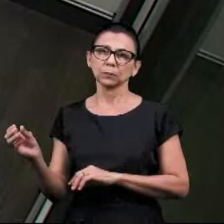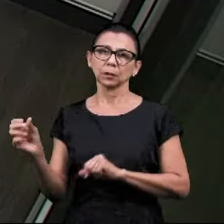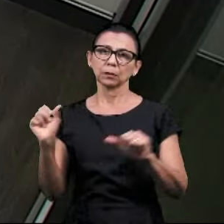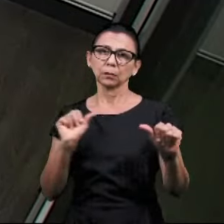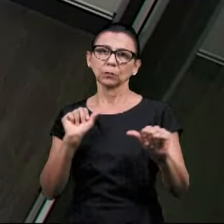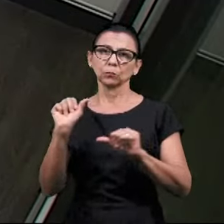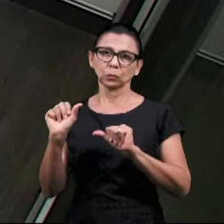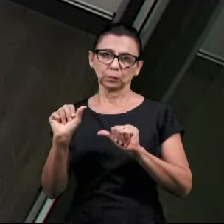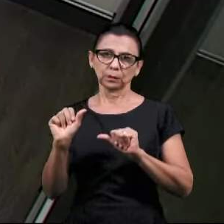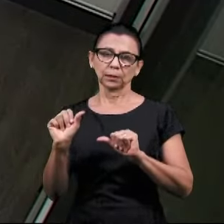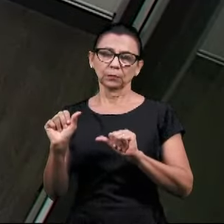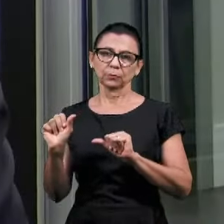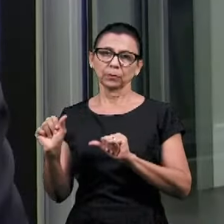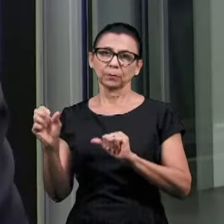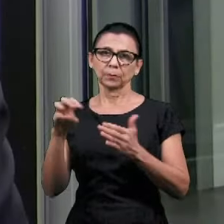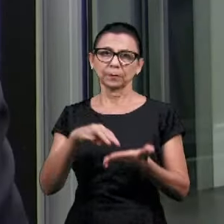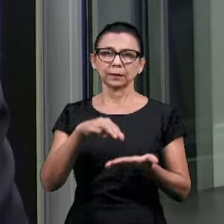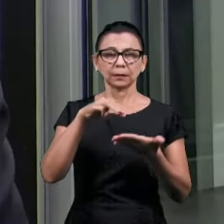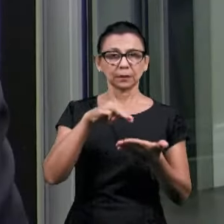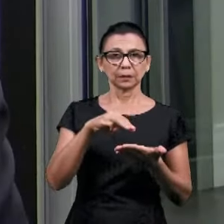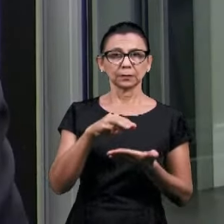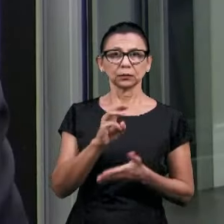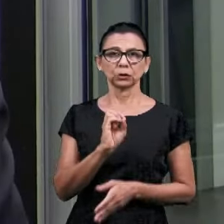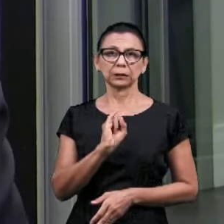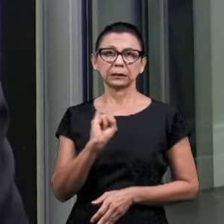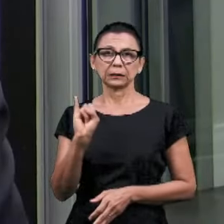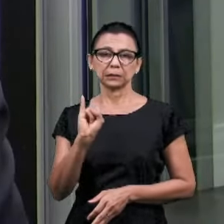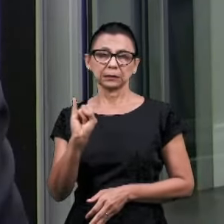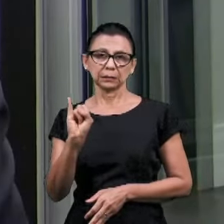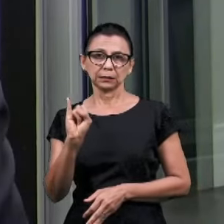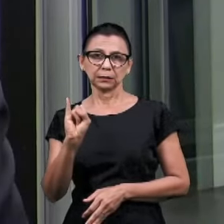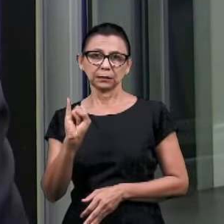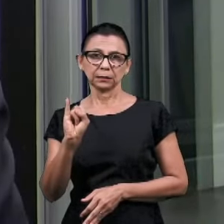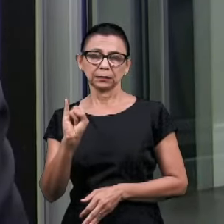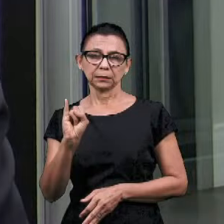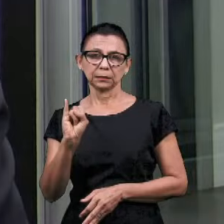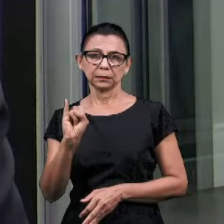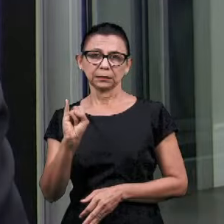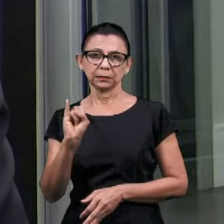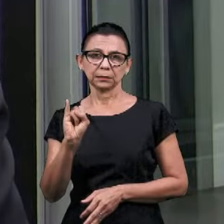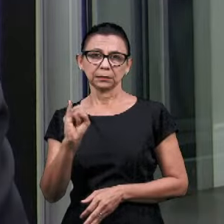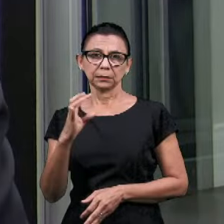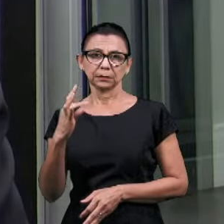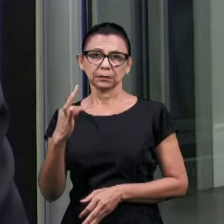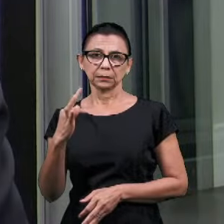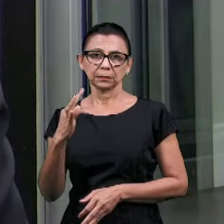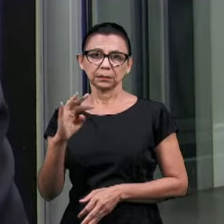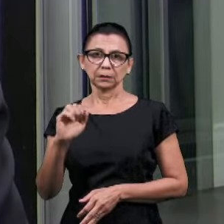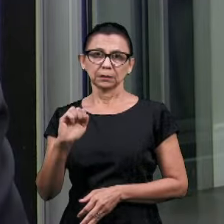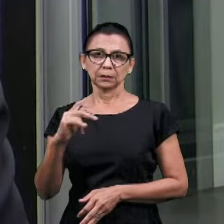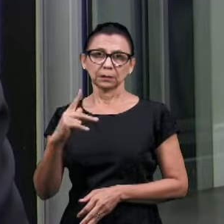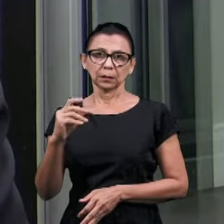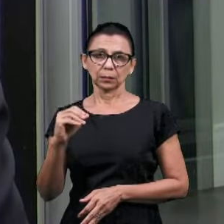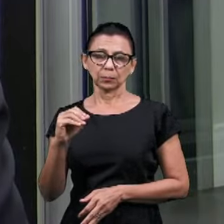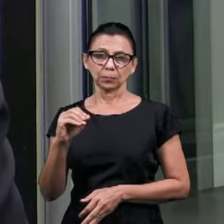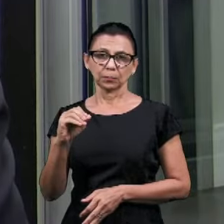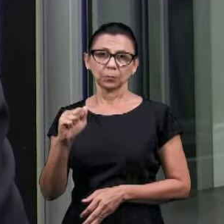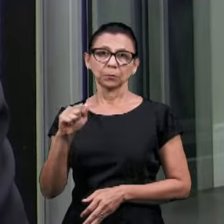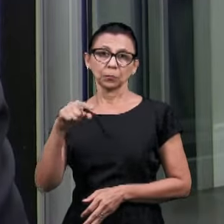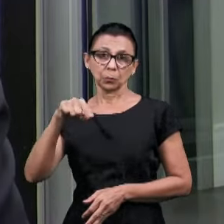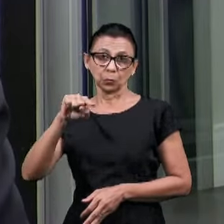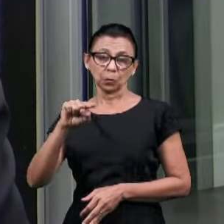ali na igreja de Itapuã 1, de 2004 a 2010. Então foi também